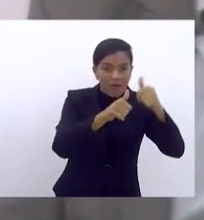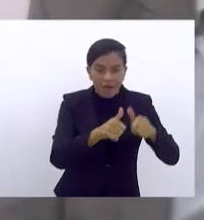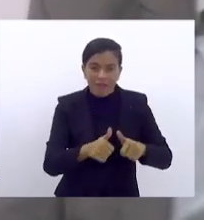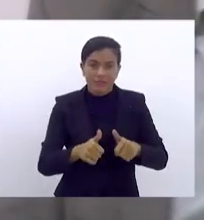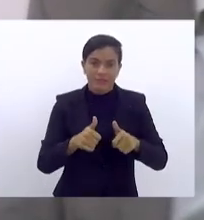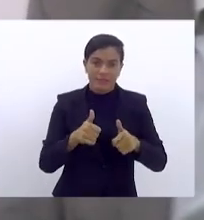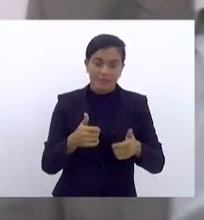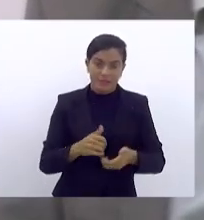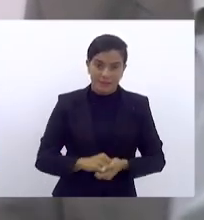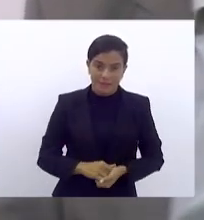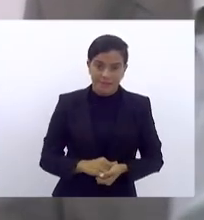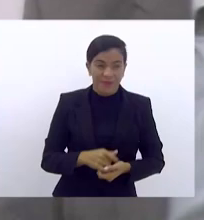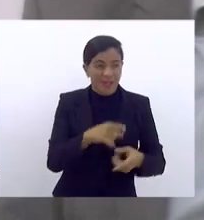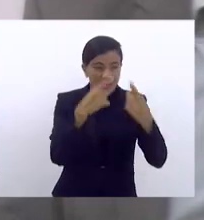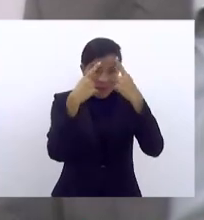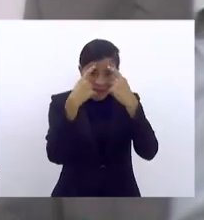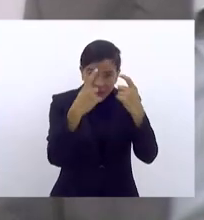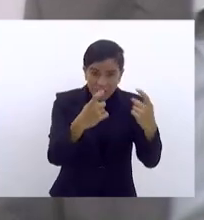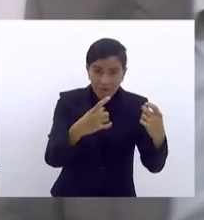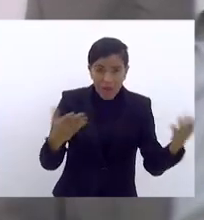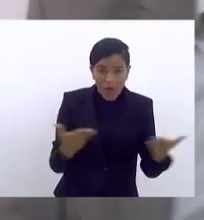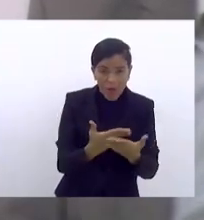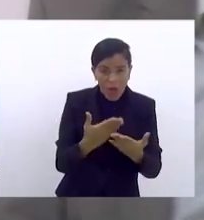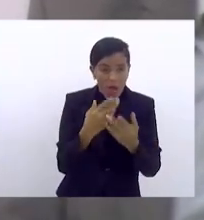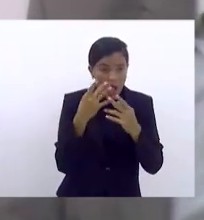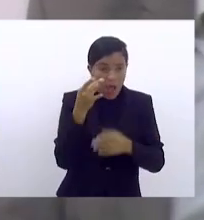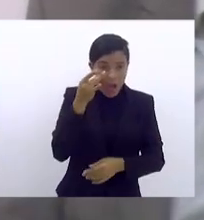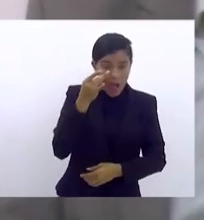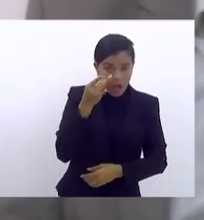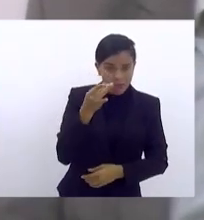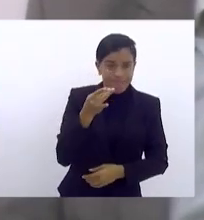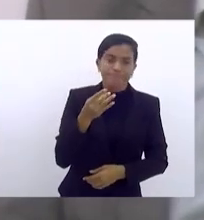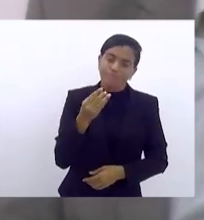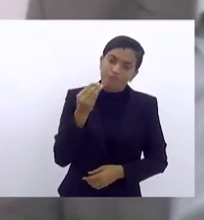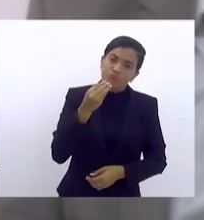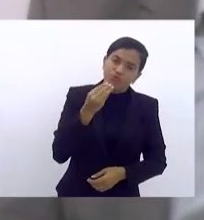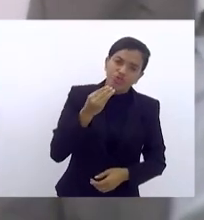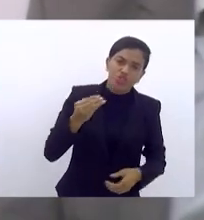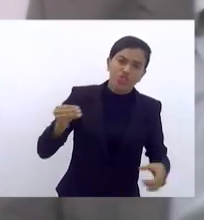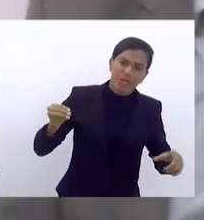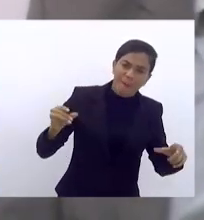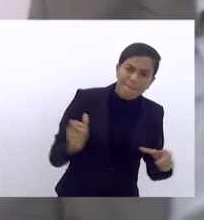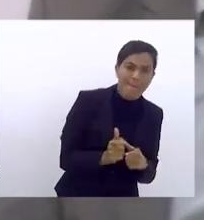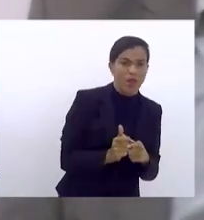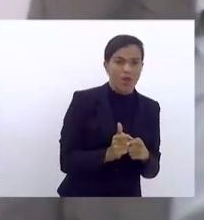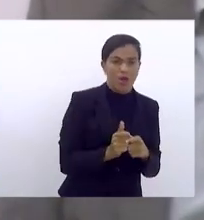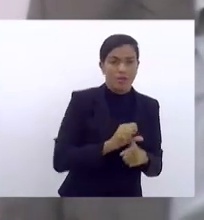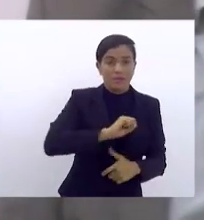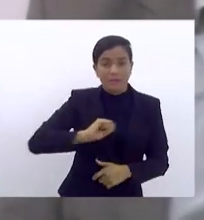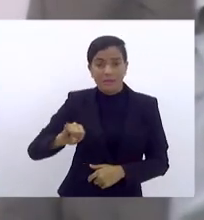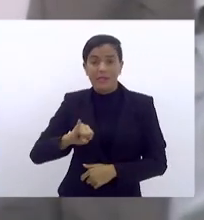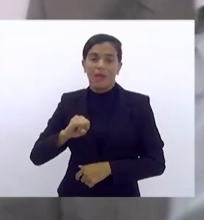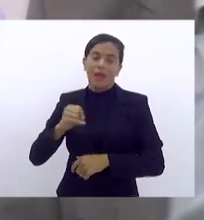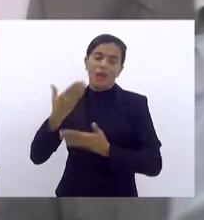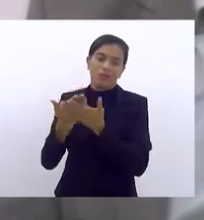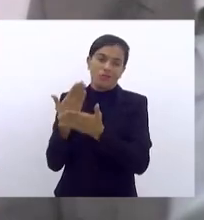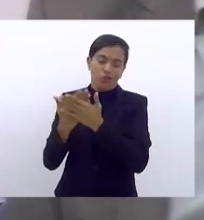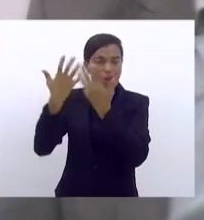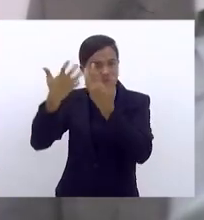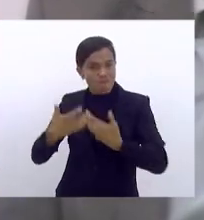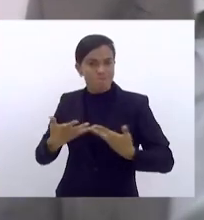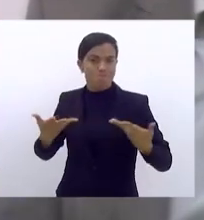esse caos essa violência que a gente está vivenciando talvez fosse muito menor se as nossas escolas estivessem funcionando com mais qualidade mas